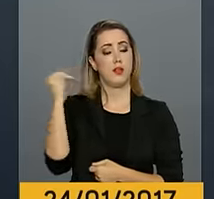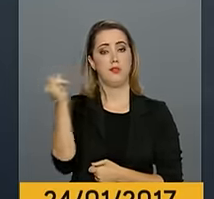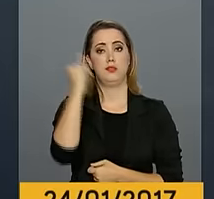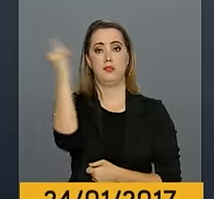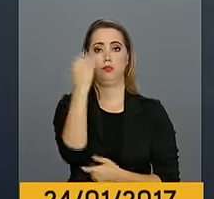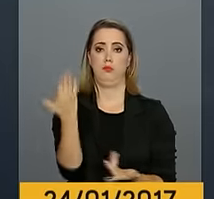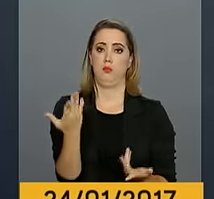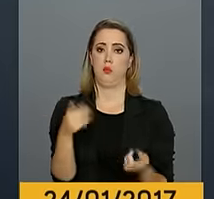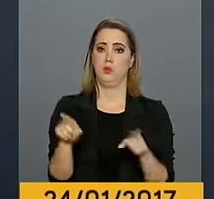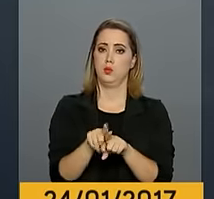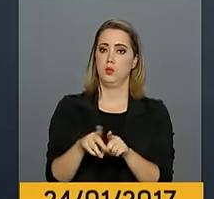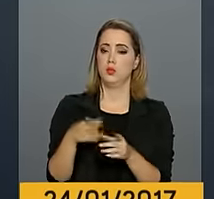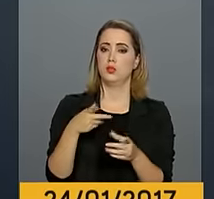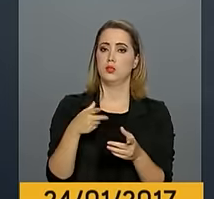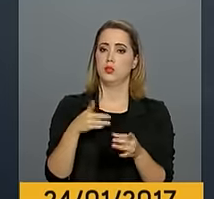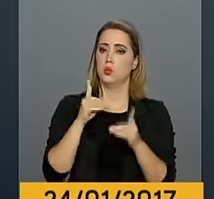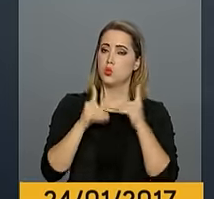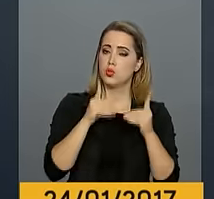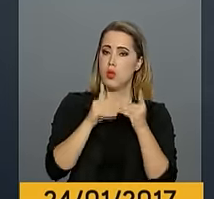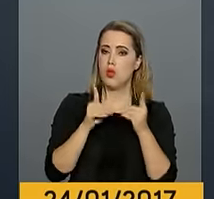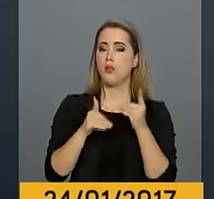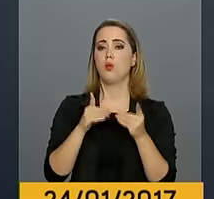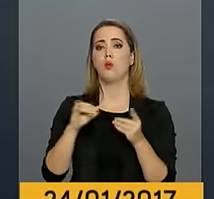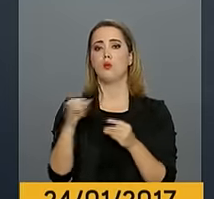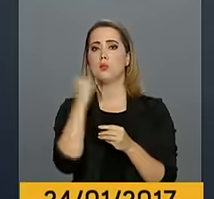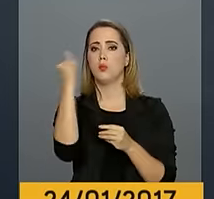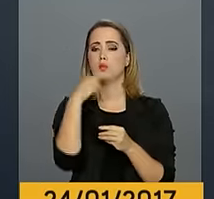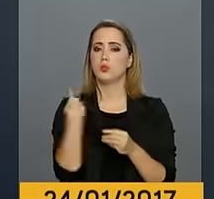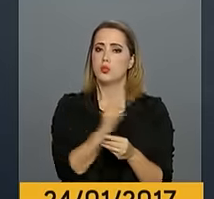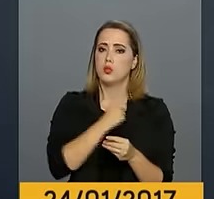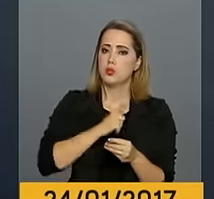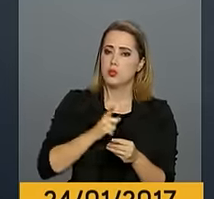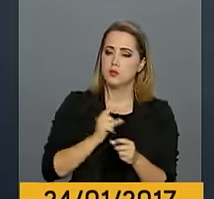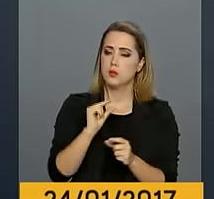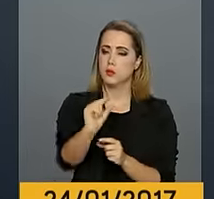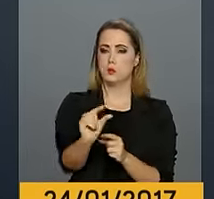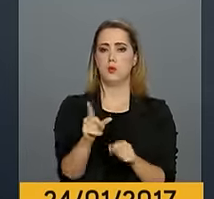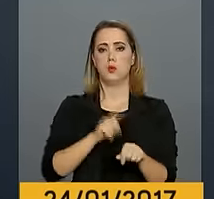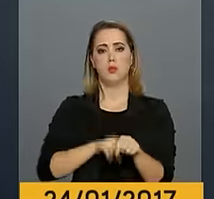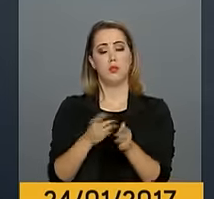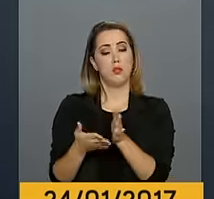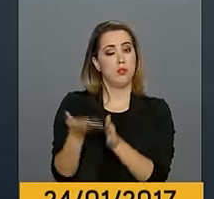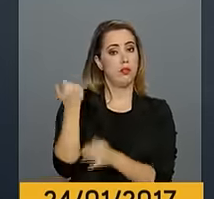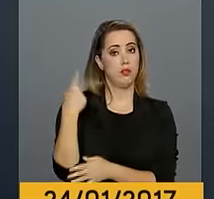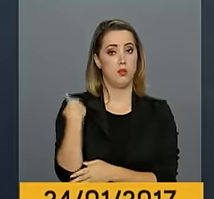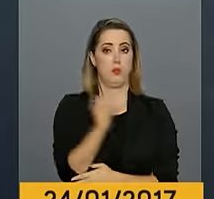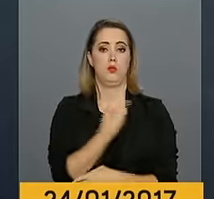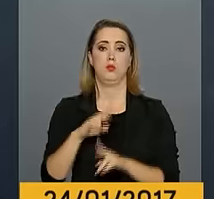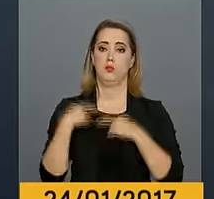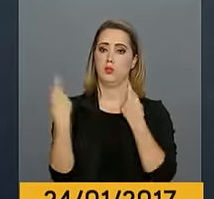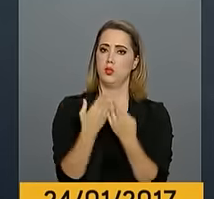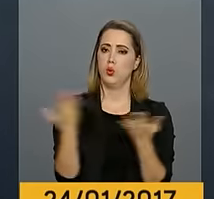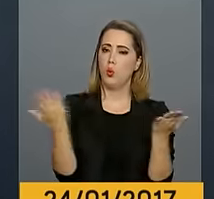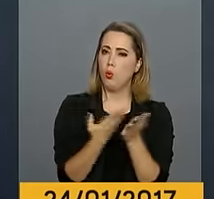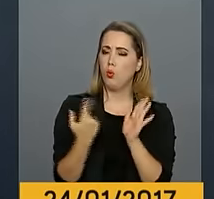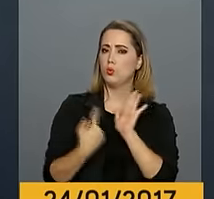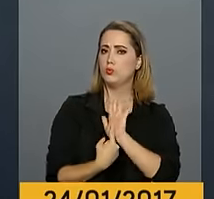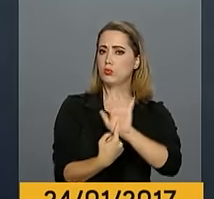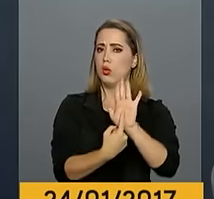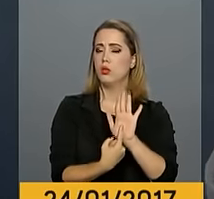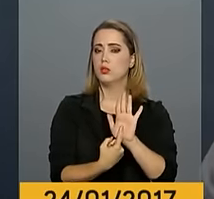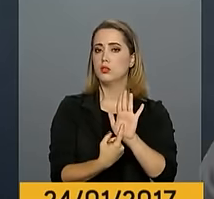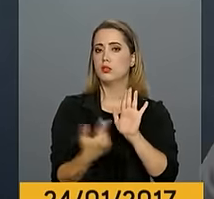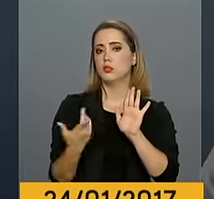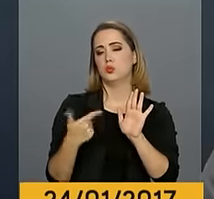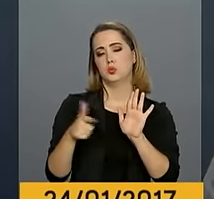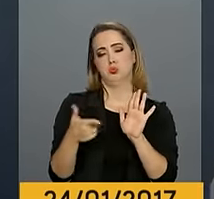o diálogo que tivemos há pouquíssimo tempo atrás, numa das reuniões, talvez os resultados que hoje se apresentam não teriam